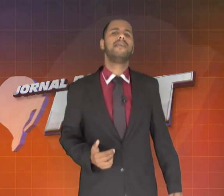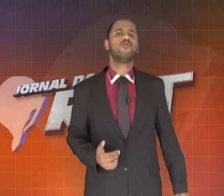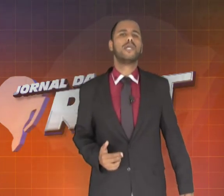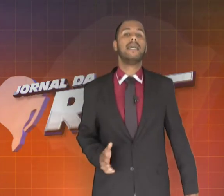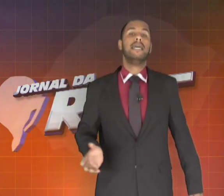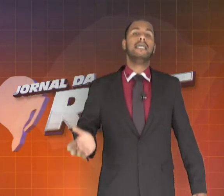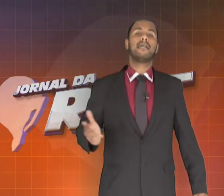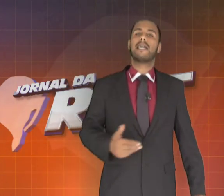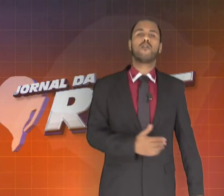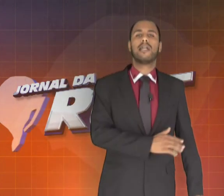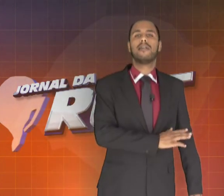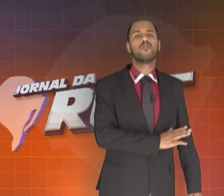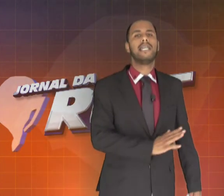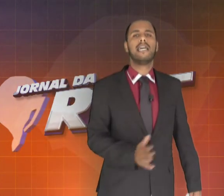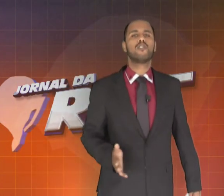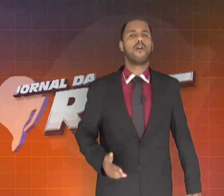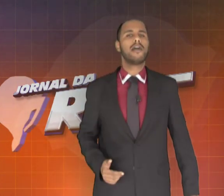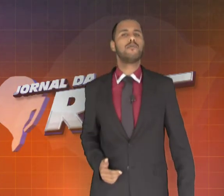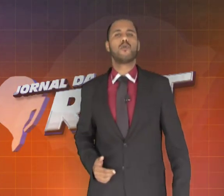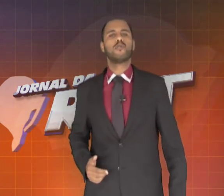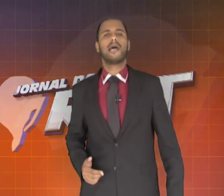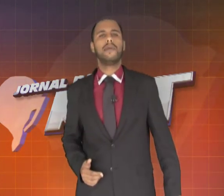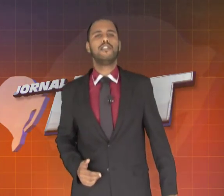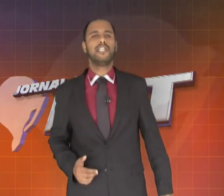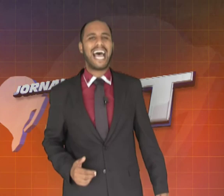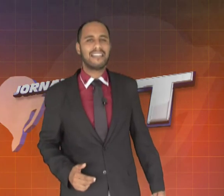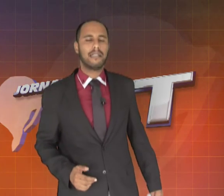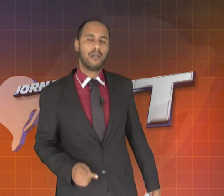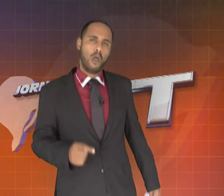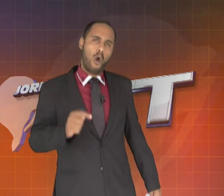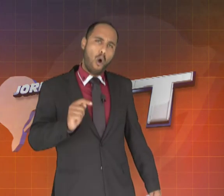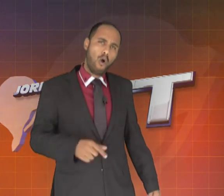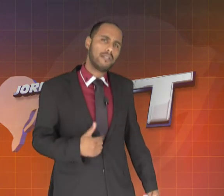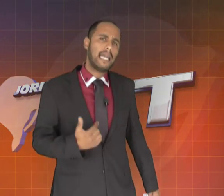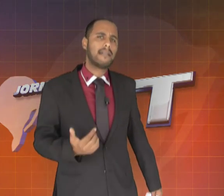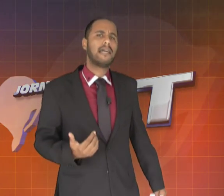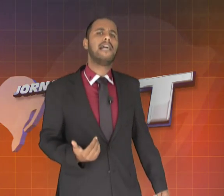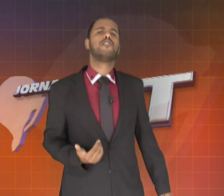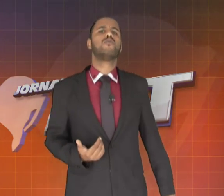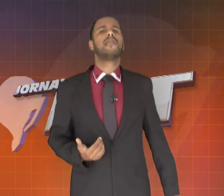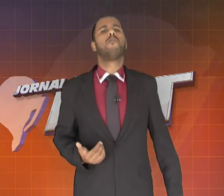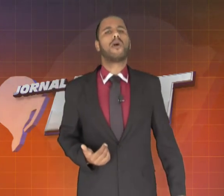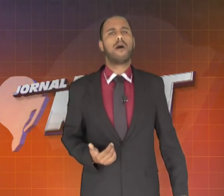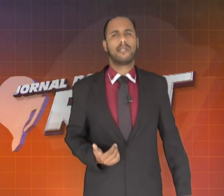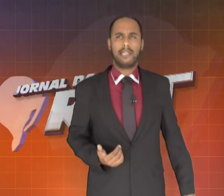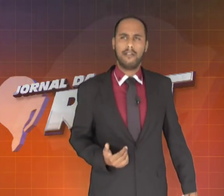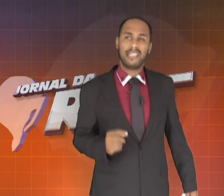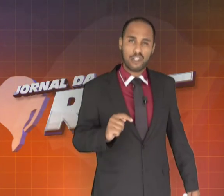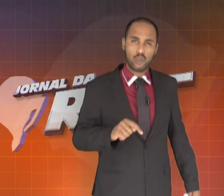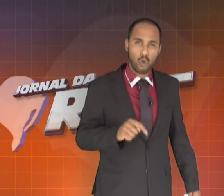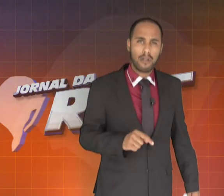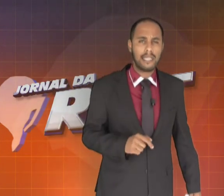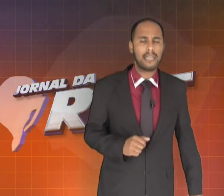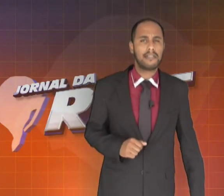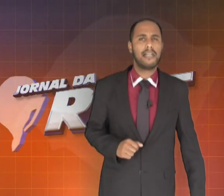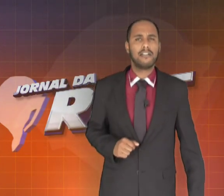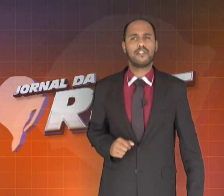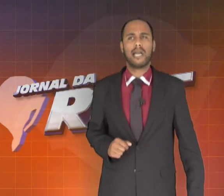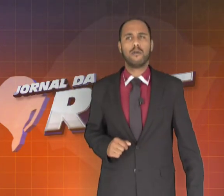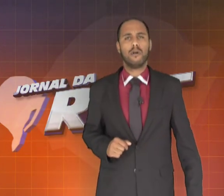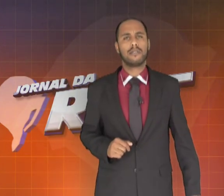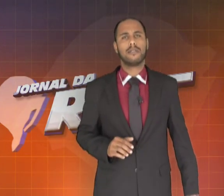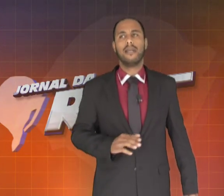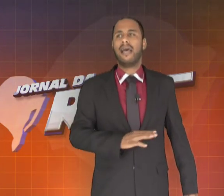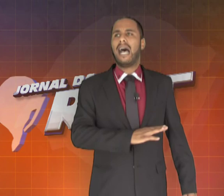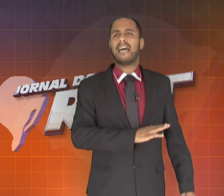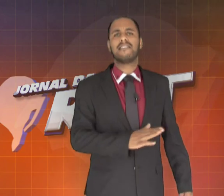para prefeitura e até agora não se resolve absolutamente nada. Ontem à tarde, com o temporal que teve da chuva aqui na cidade